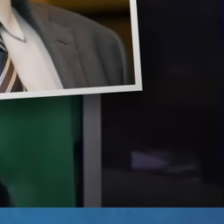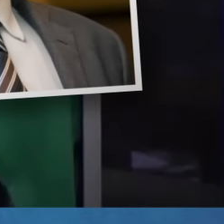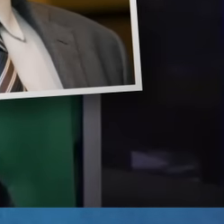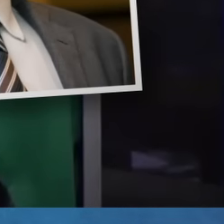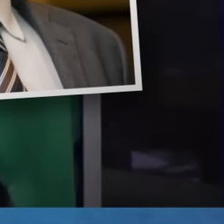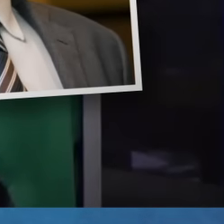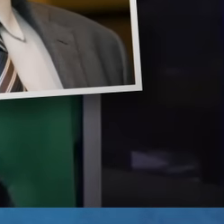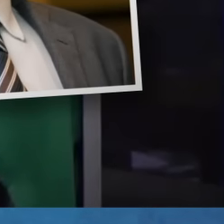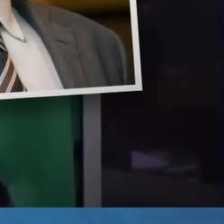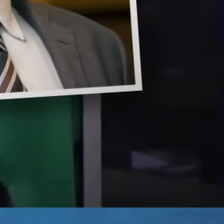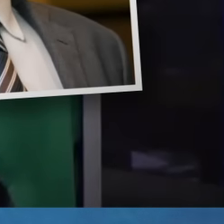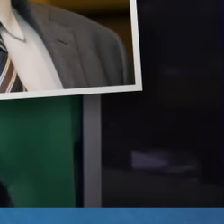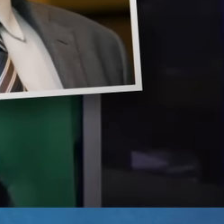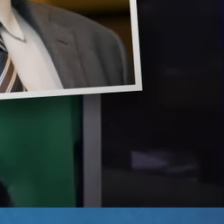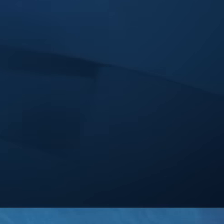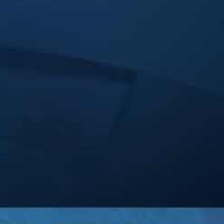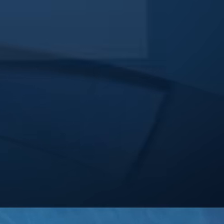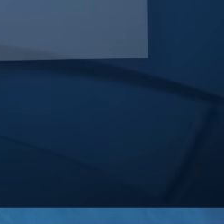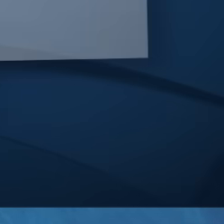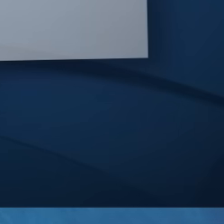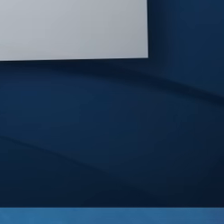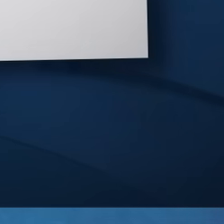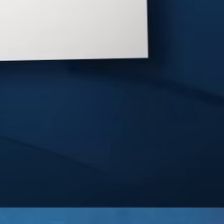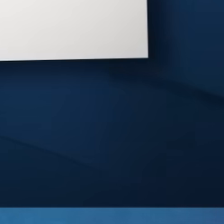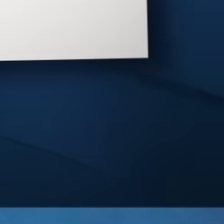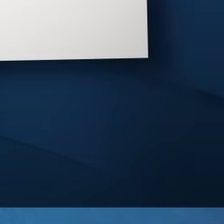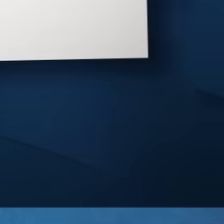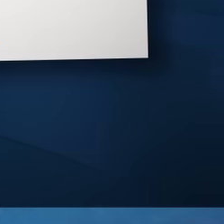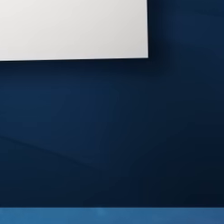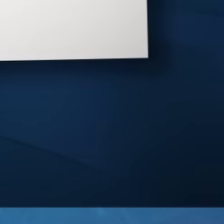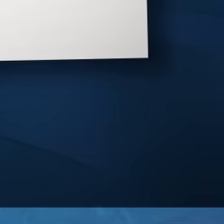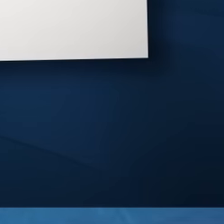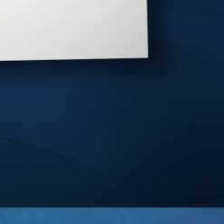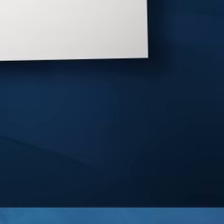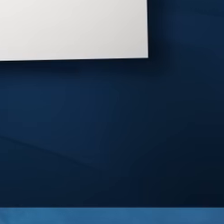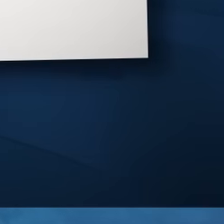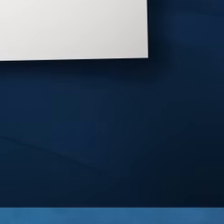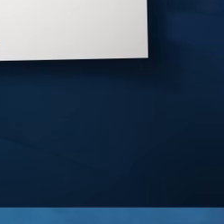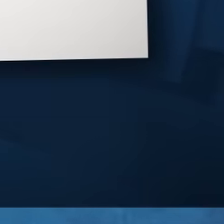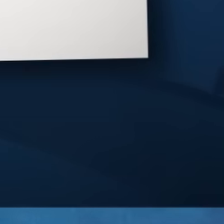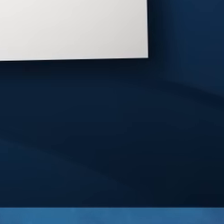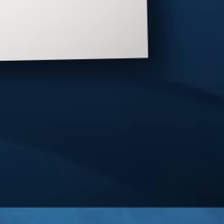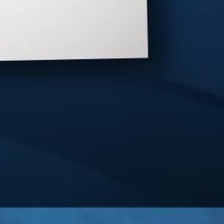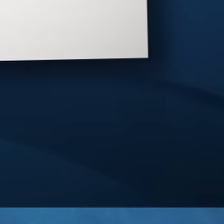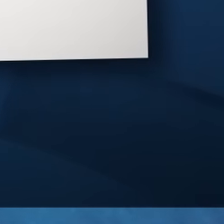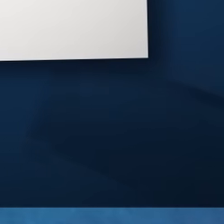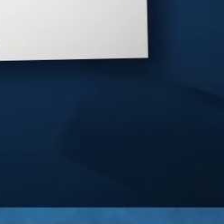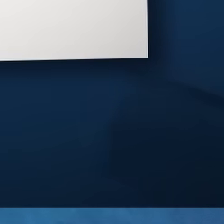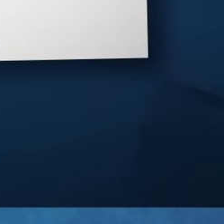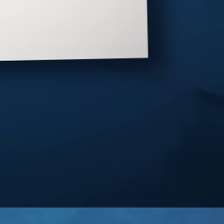Deltan Dallagnol, conforme demonstrado na Vaza Jato. Reportagem do portal especializado Consultor Jurídico também apontou que a